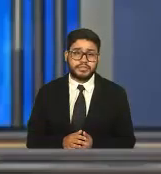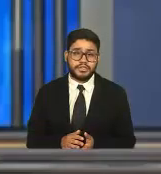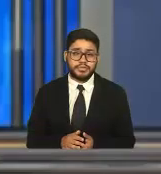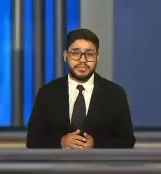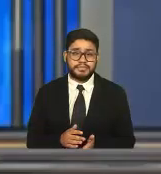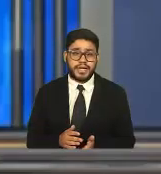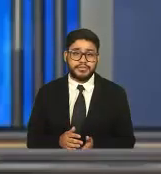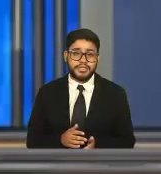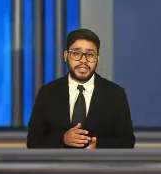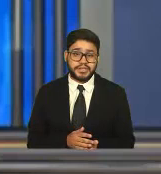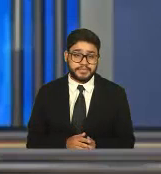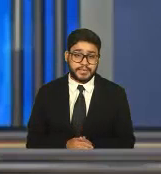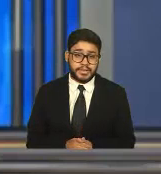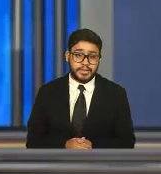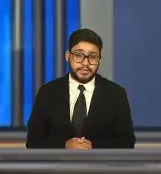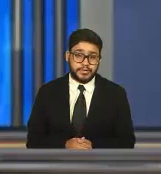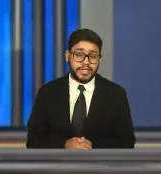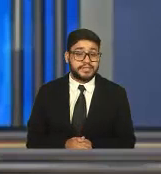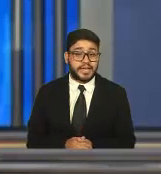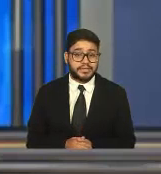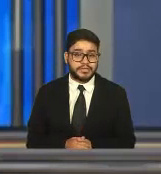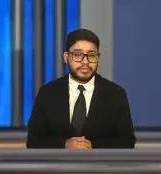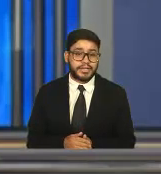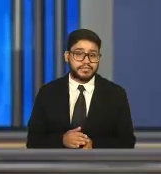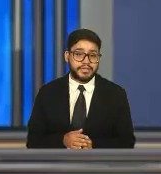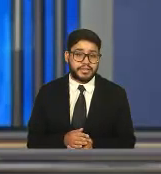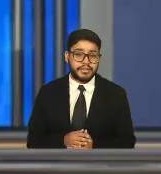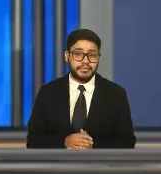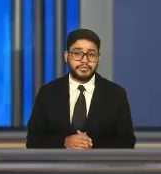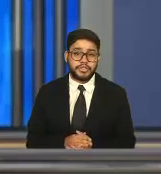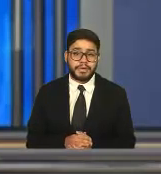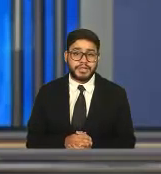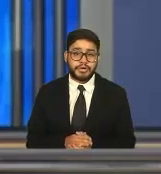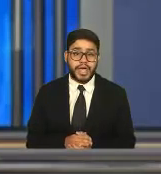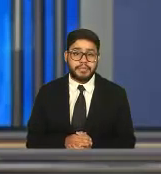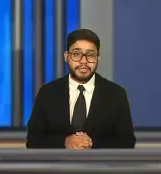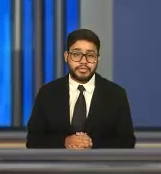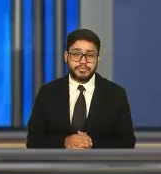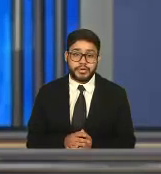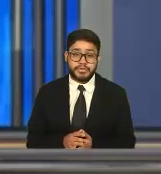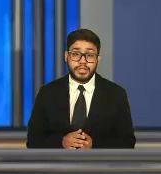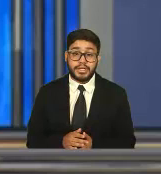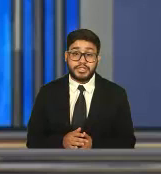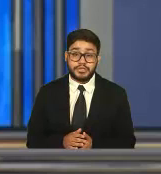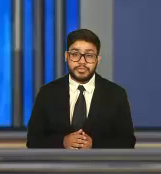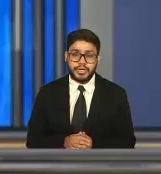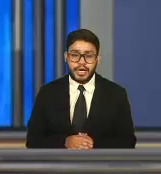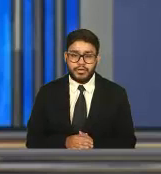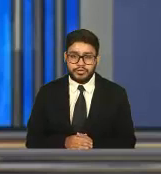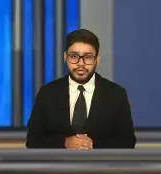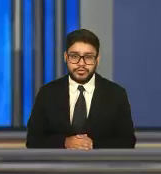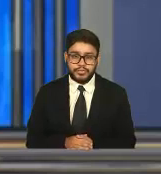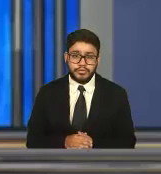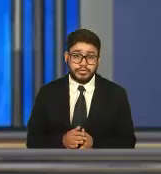estudantis das escolas municipais hoje em foram encerrados na quarta-feira no Forte Marechal Hermes com as provas do atletismo